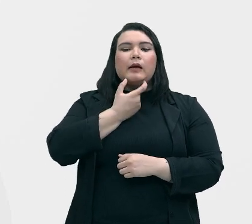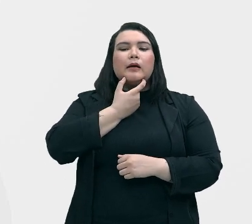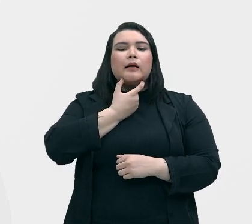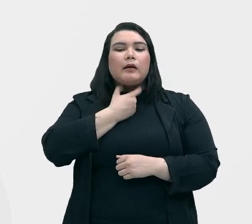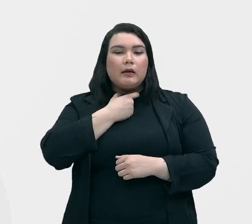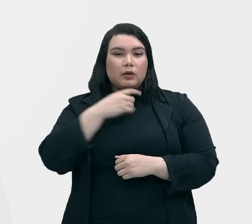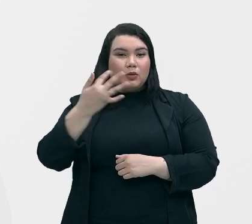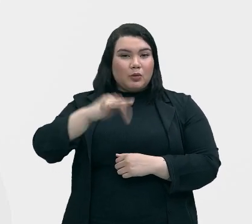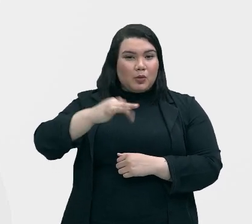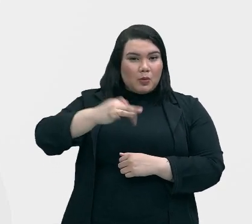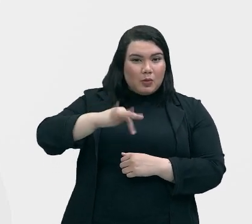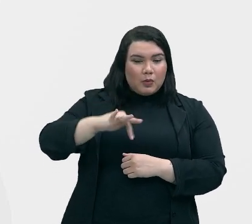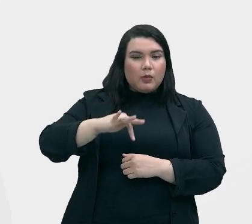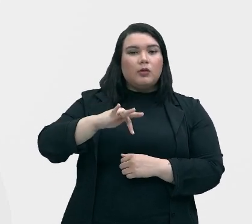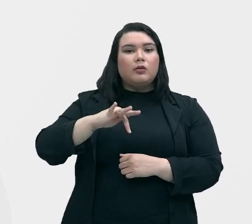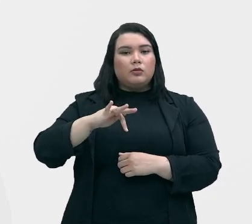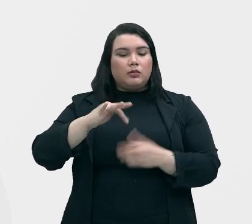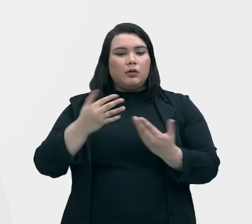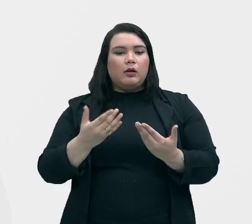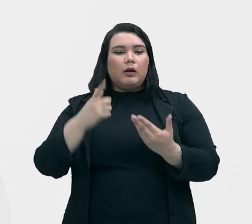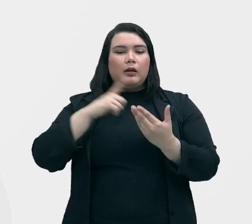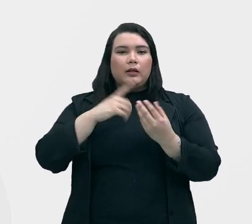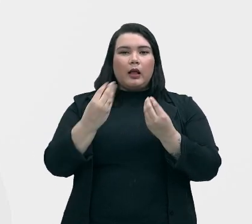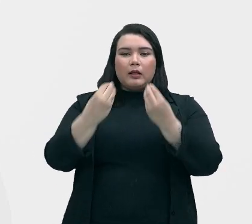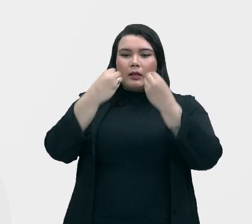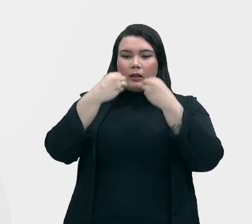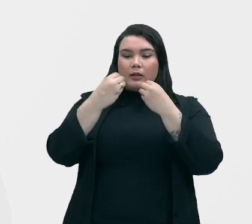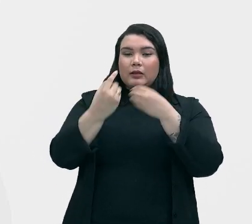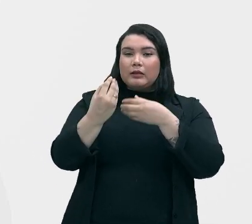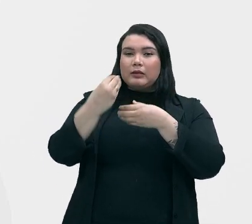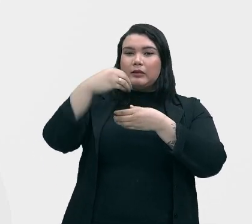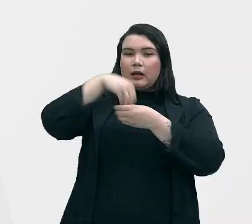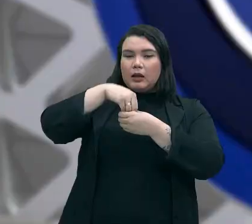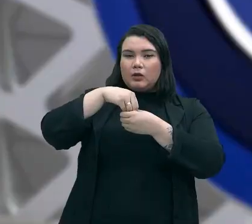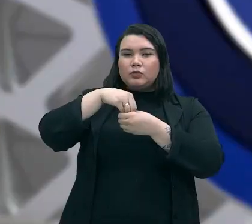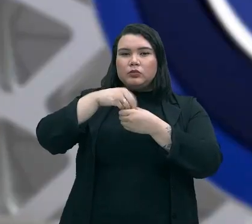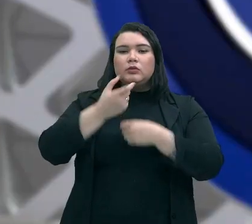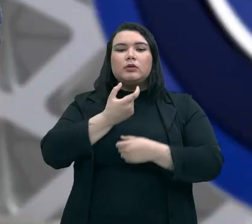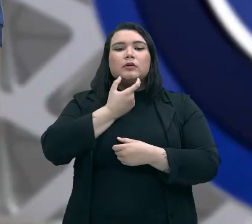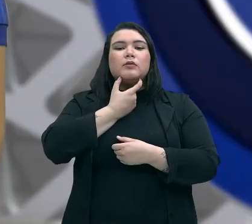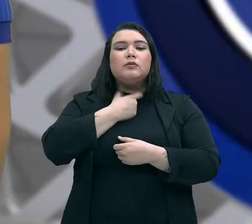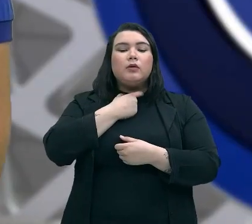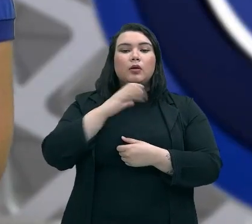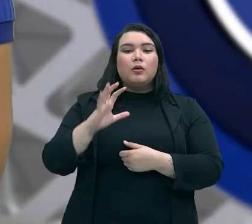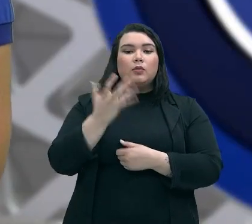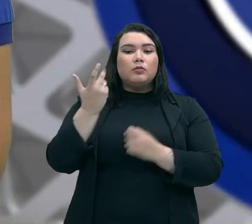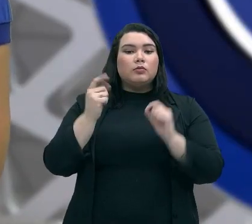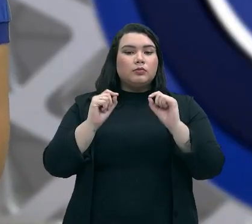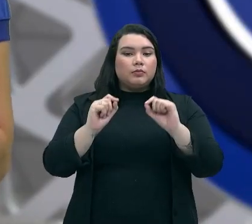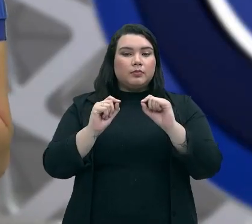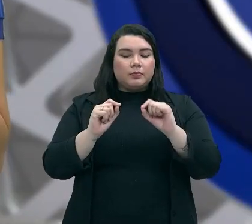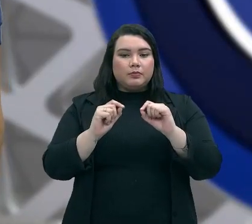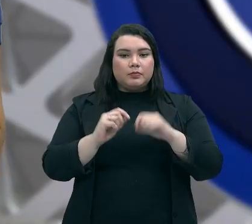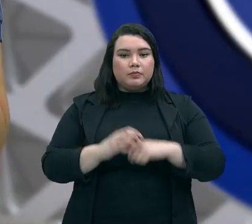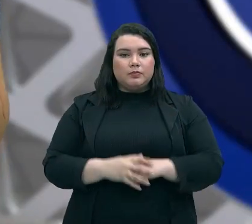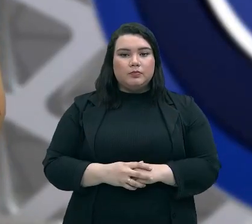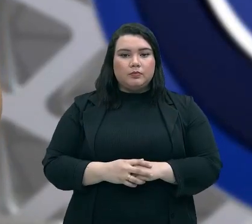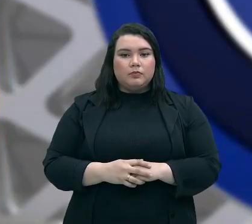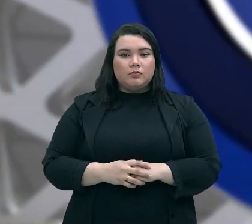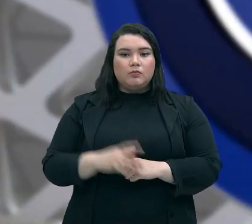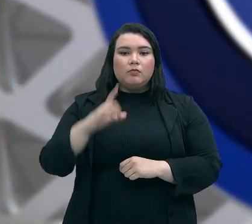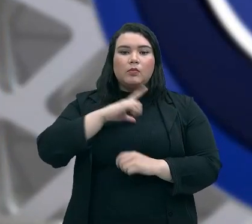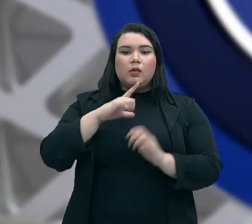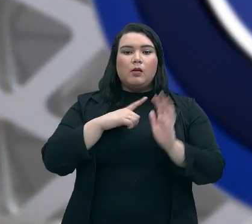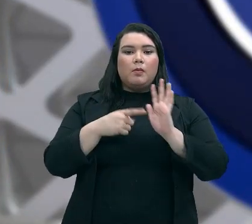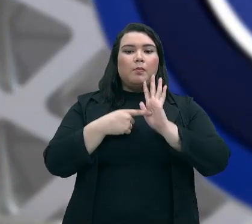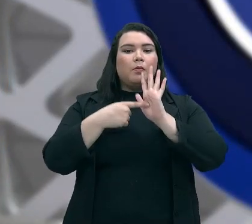a dor é na garganta, e as amígdalas, quando as amígdalas estão inflamadas, a íngua vai